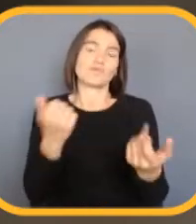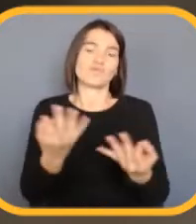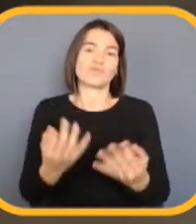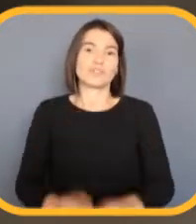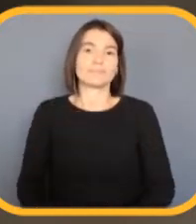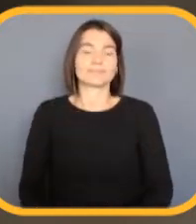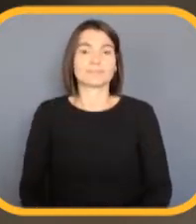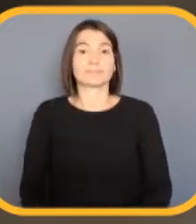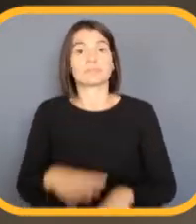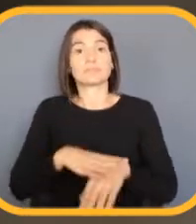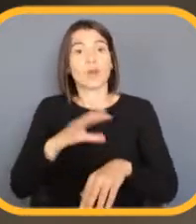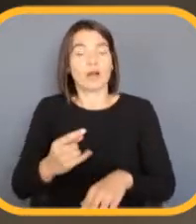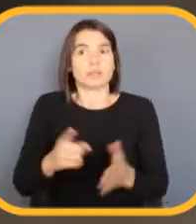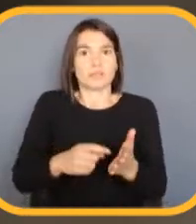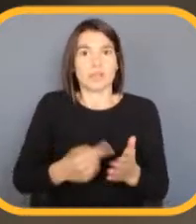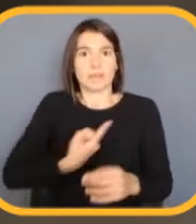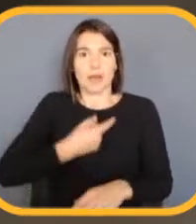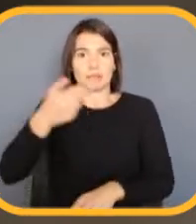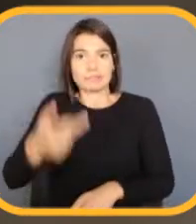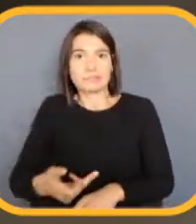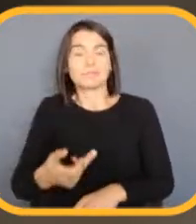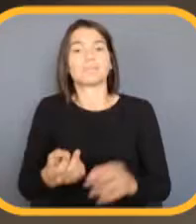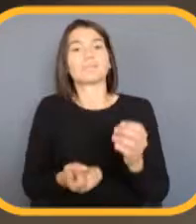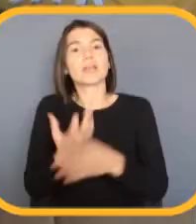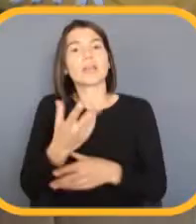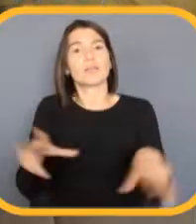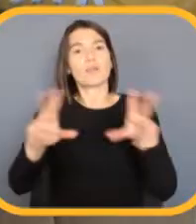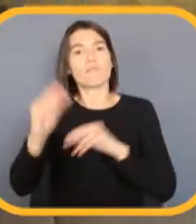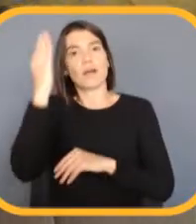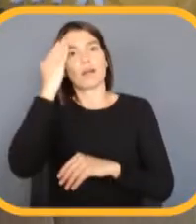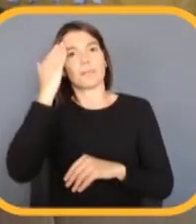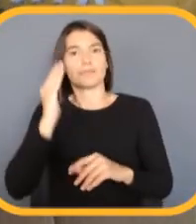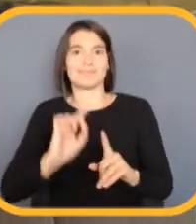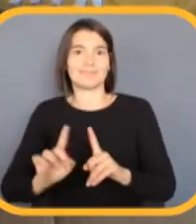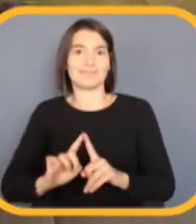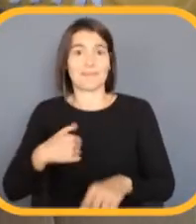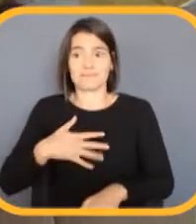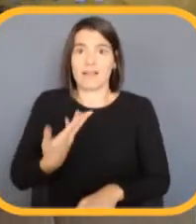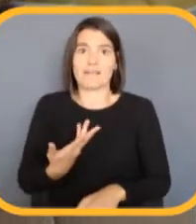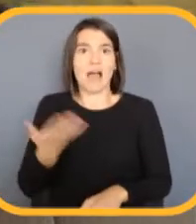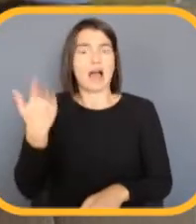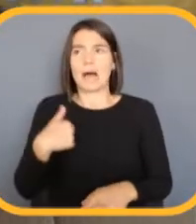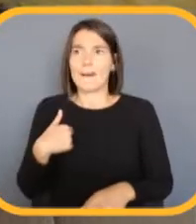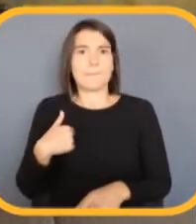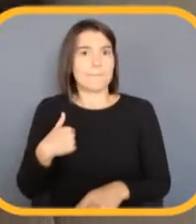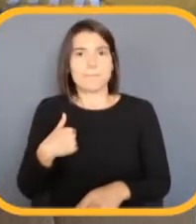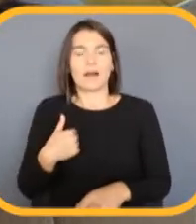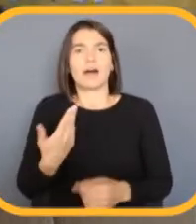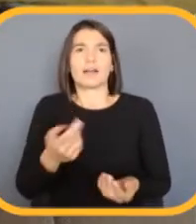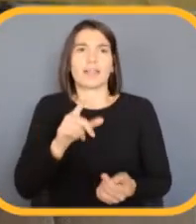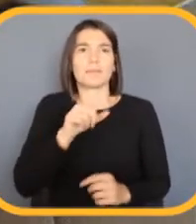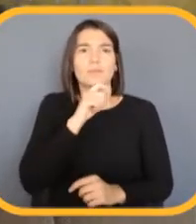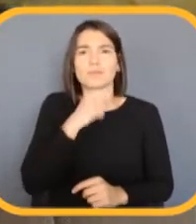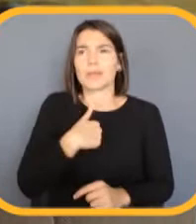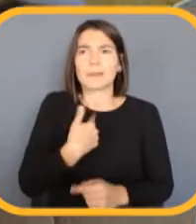população portuguesa empregada esteve em teletrabalho. Por causa da necessidade de estarmos aqui, criámos uma série nova de